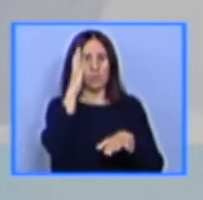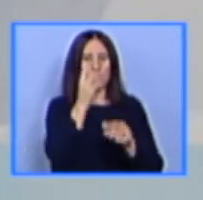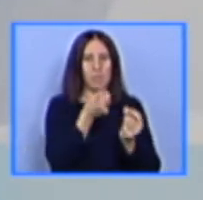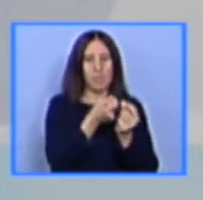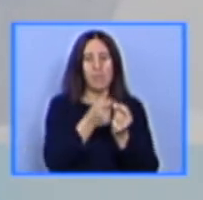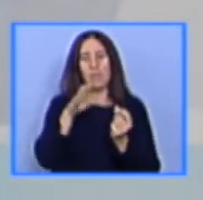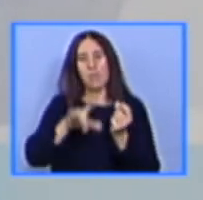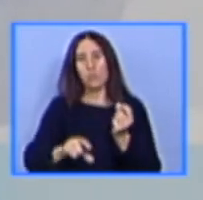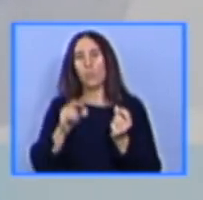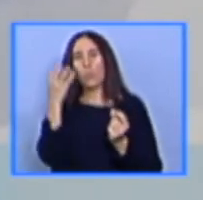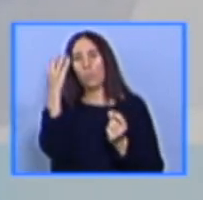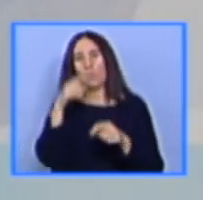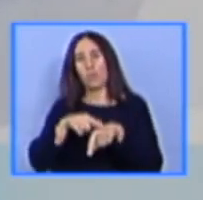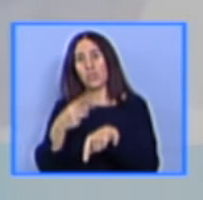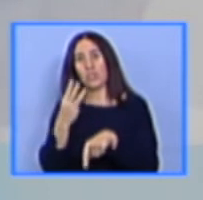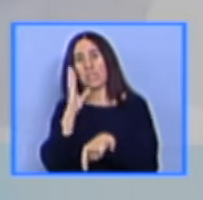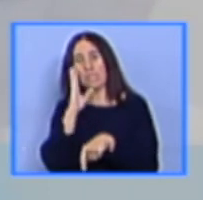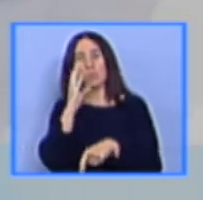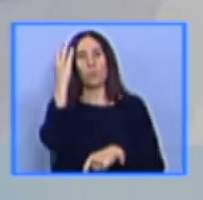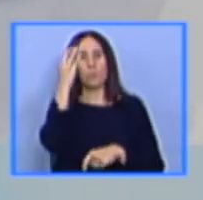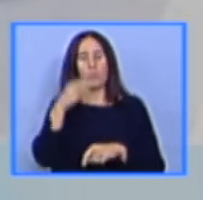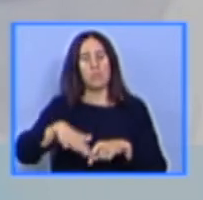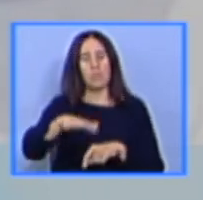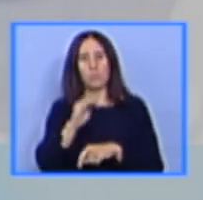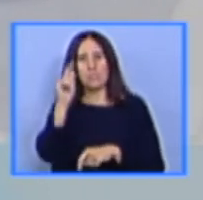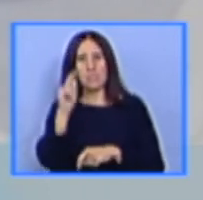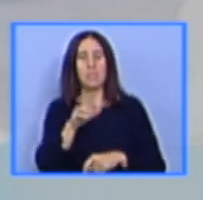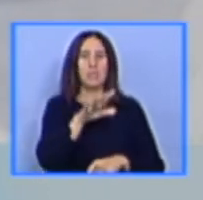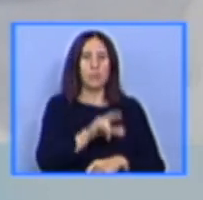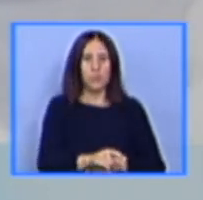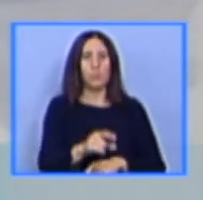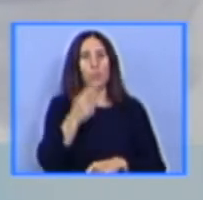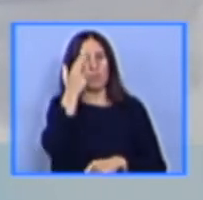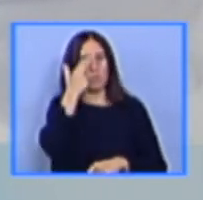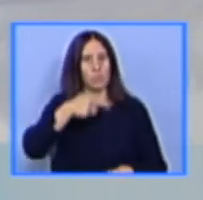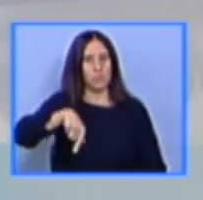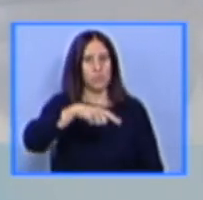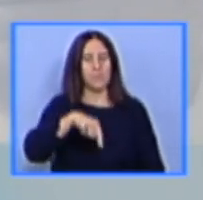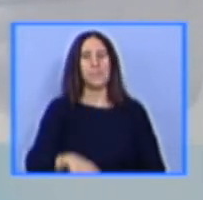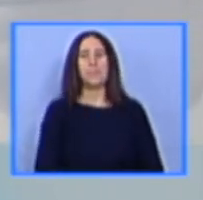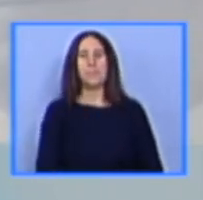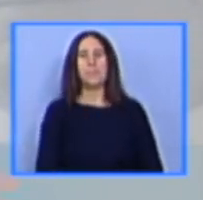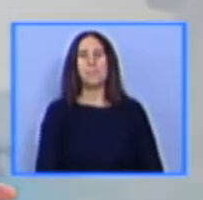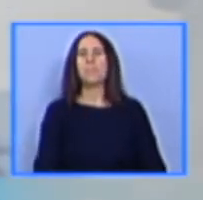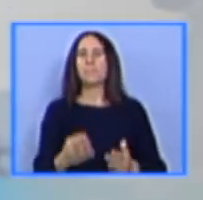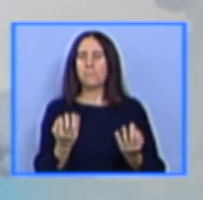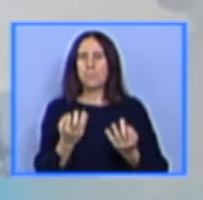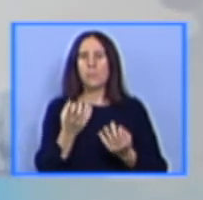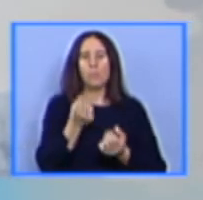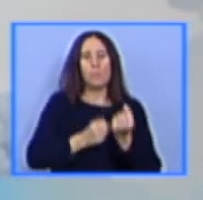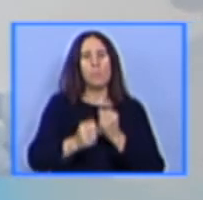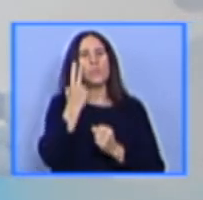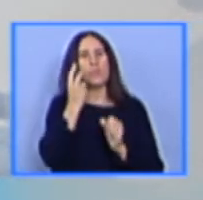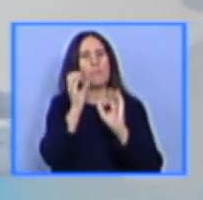são às 15 horas. No Porto, no Terreiro da Sé, e em Lisboa, no Largo Camões. E todos os movimentos